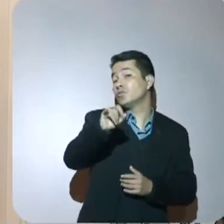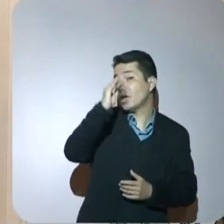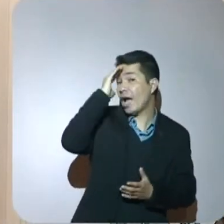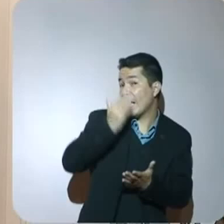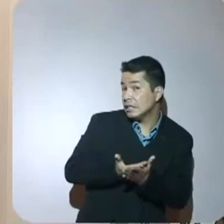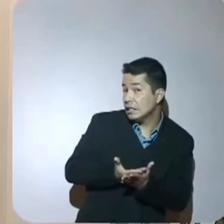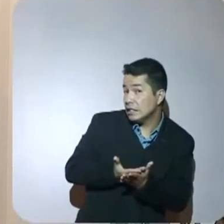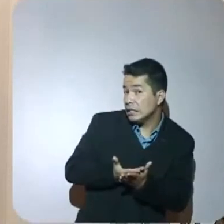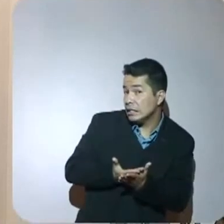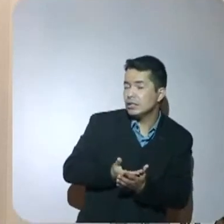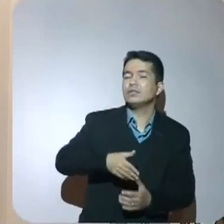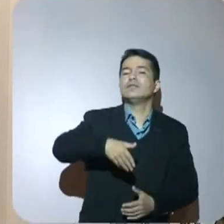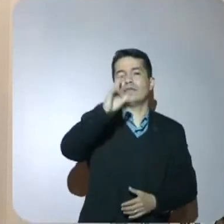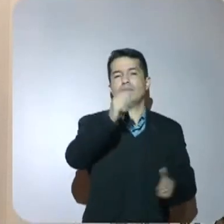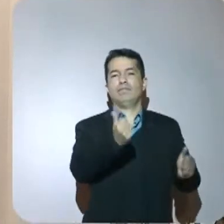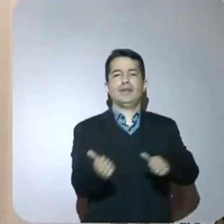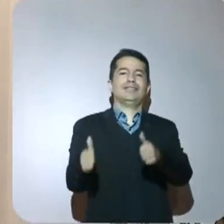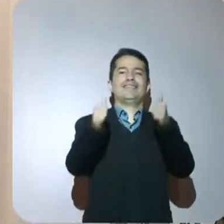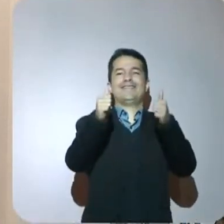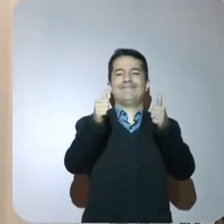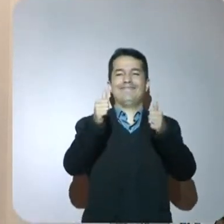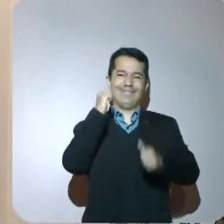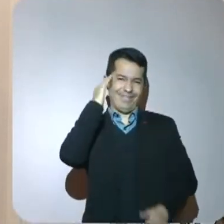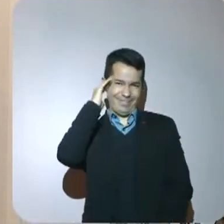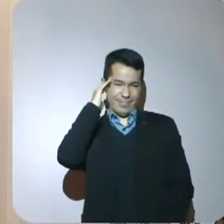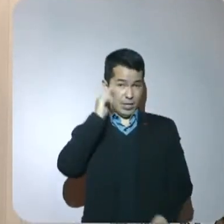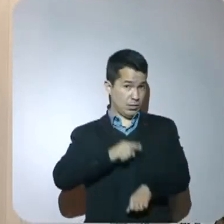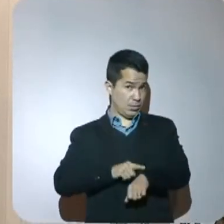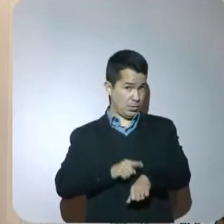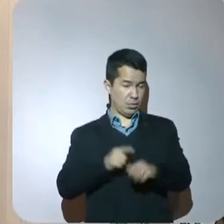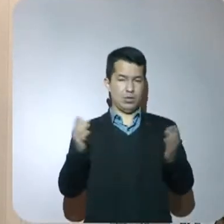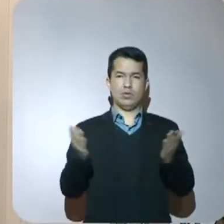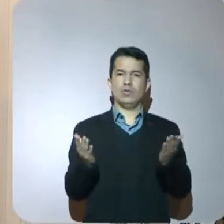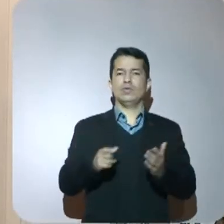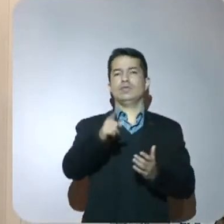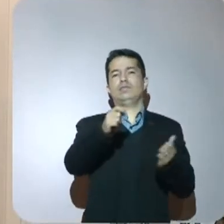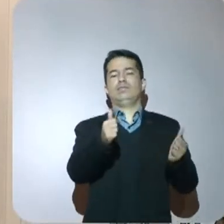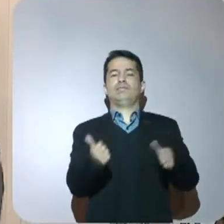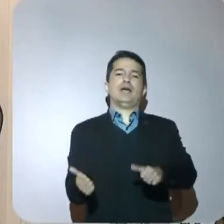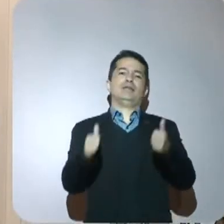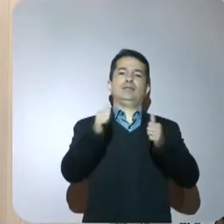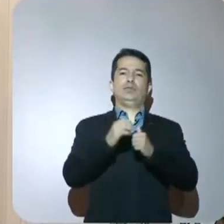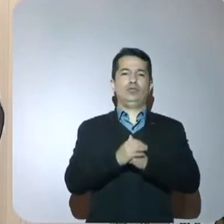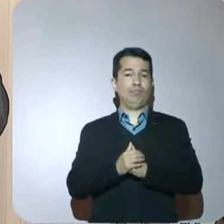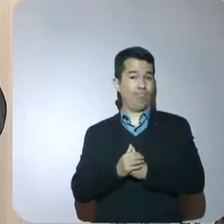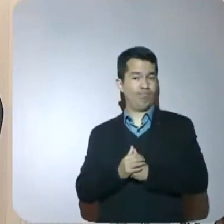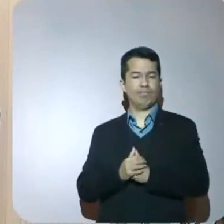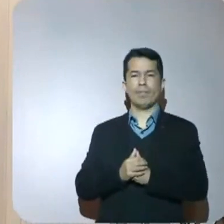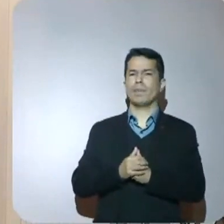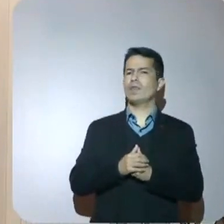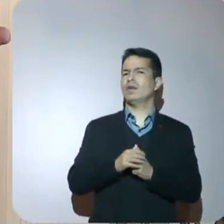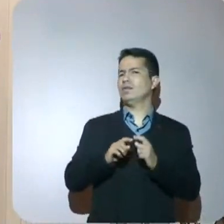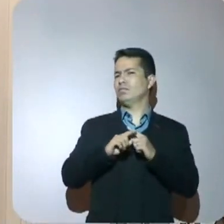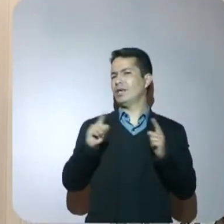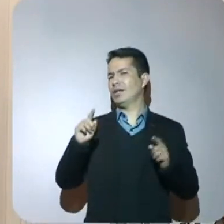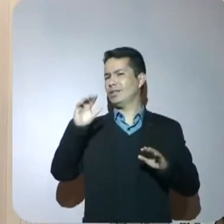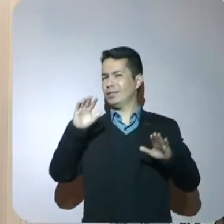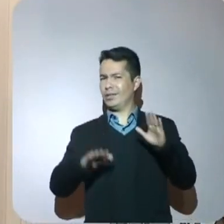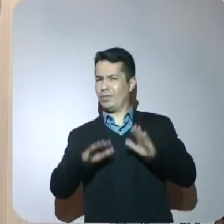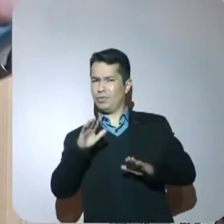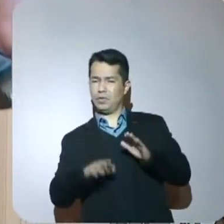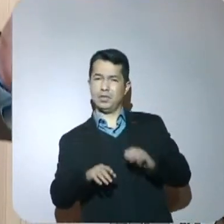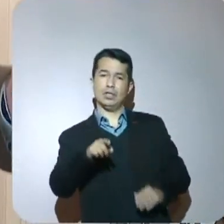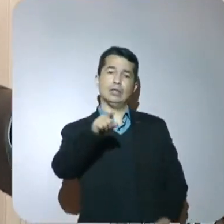hora de você pedir o seu batismo. Agora, talvez, não é? Você já seja batizado, mas você está